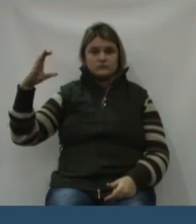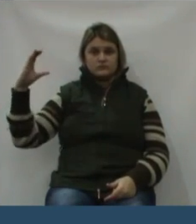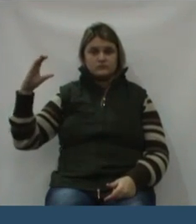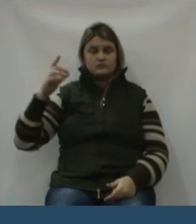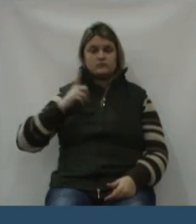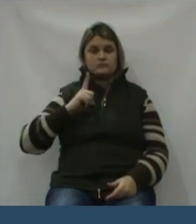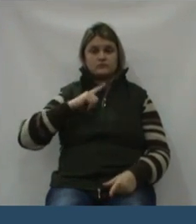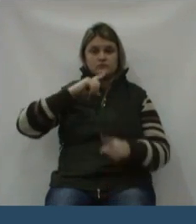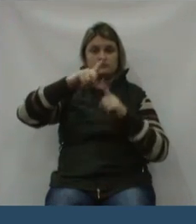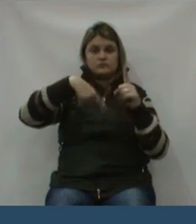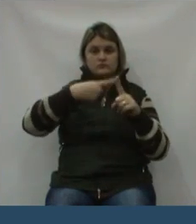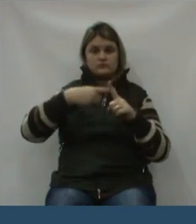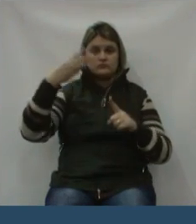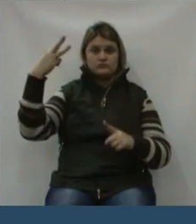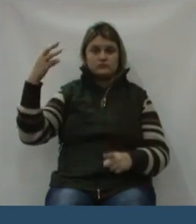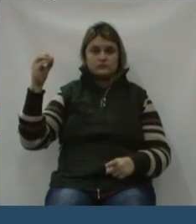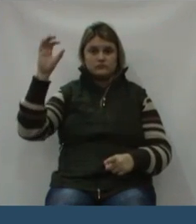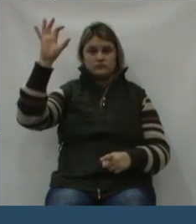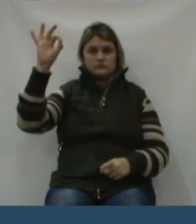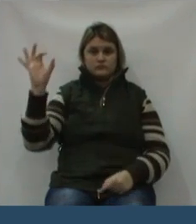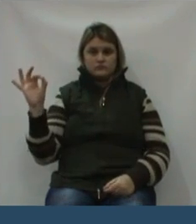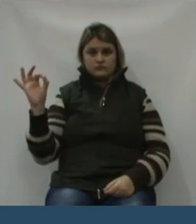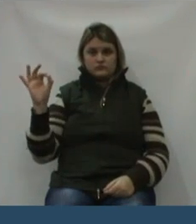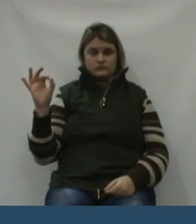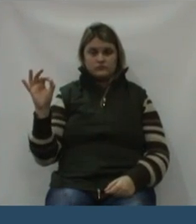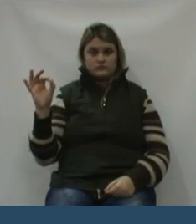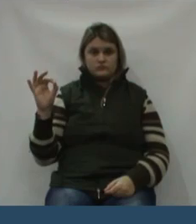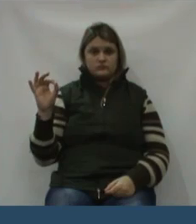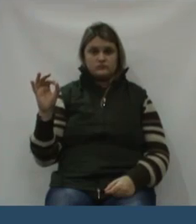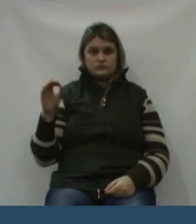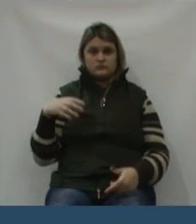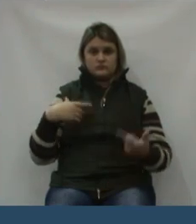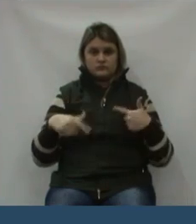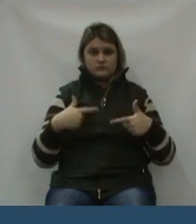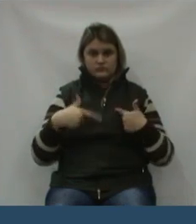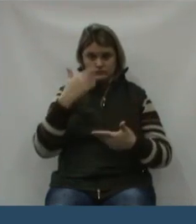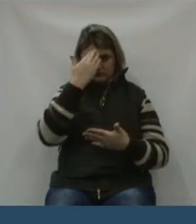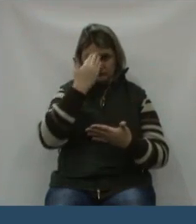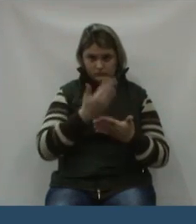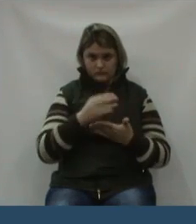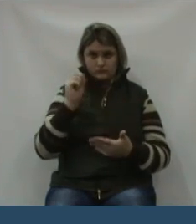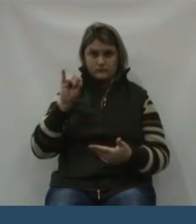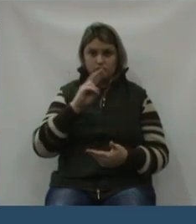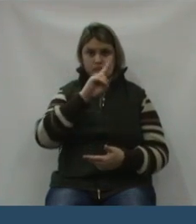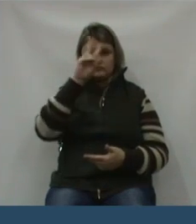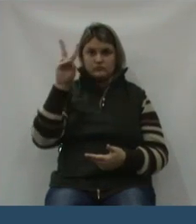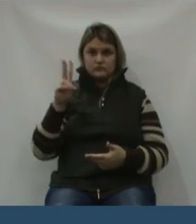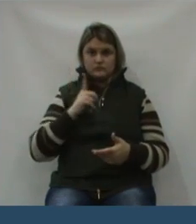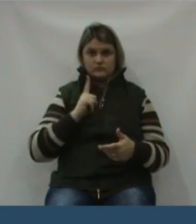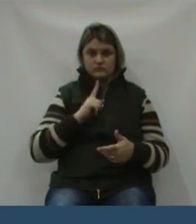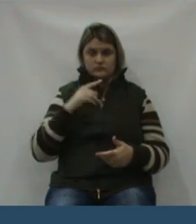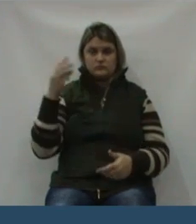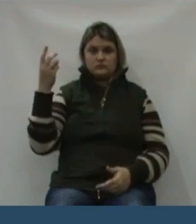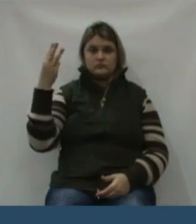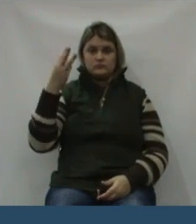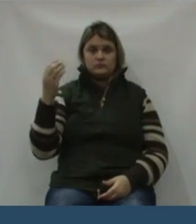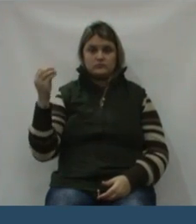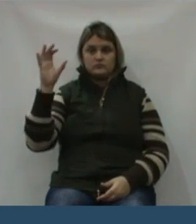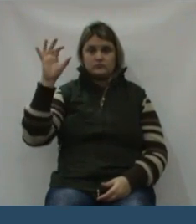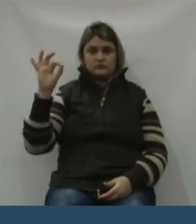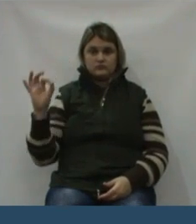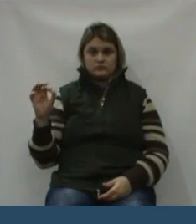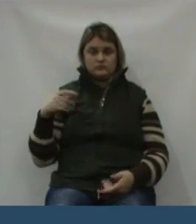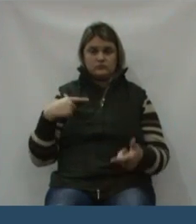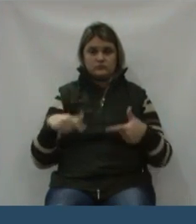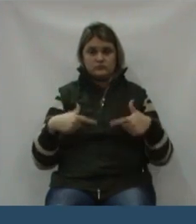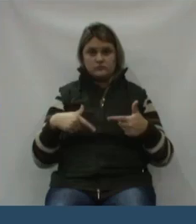para 30%. Para 30% o número de cargos de confiança. Se o Leandro da Vitória fosse aplicar isso, 30% no número de